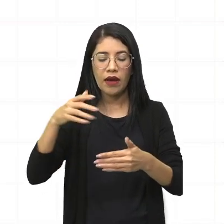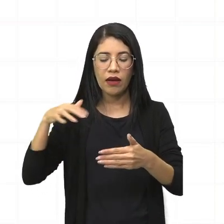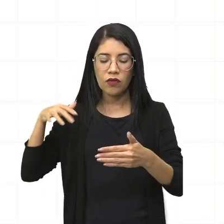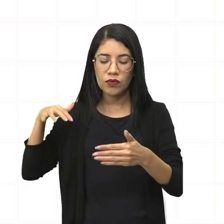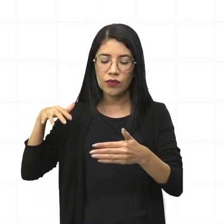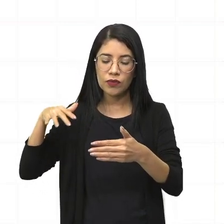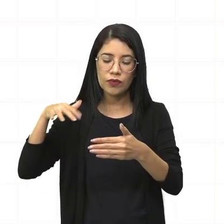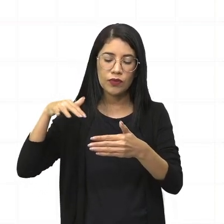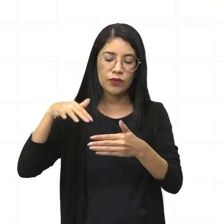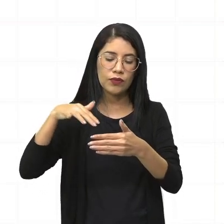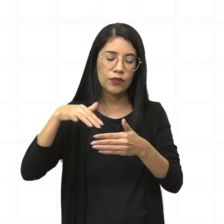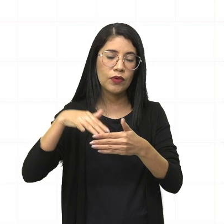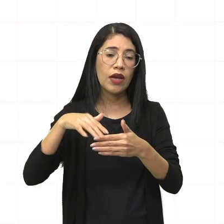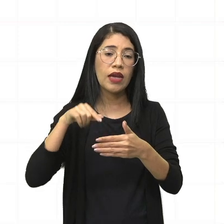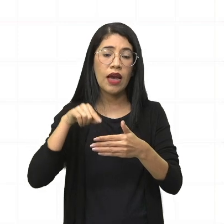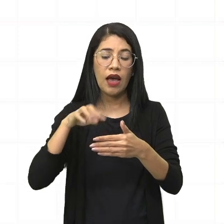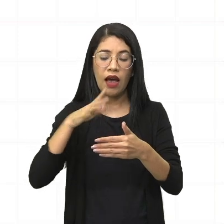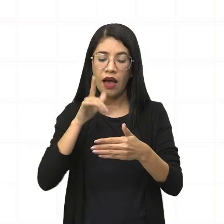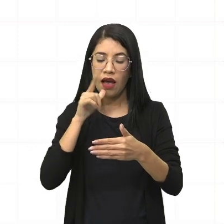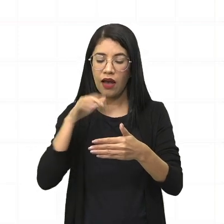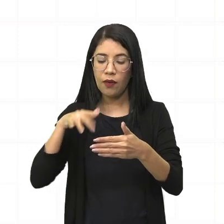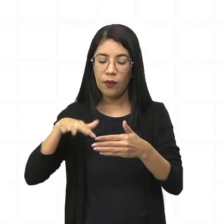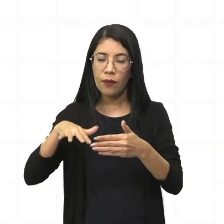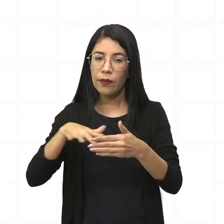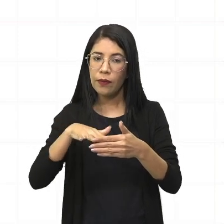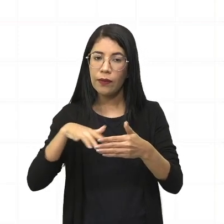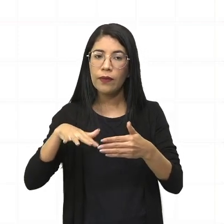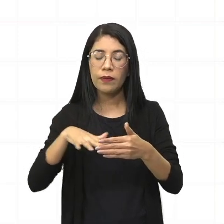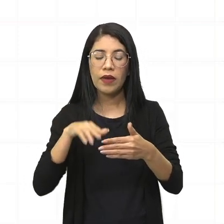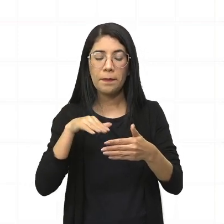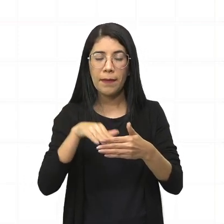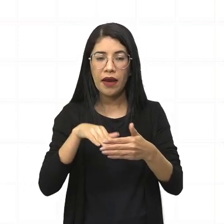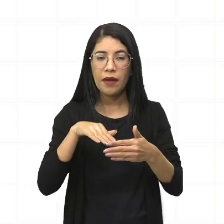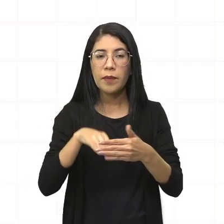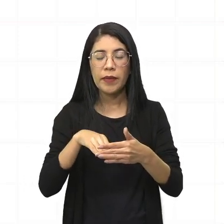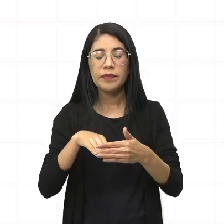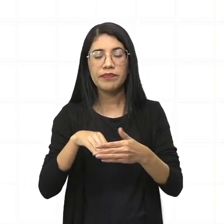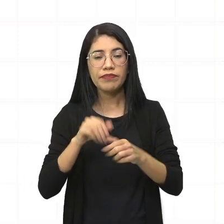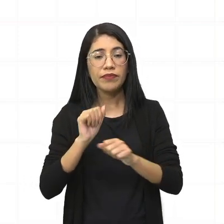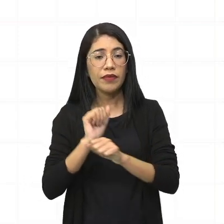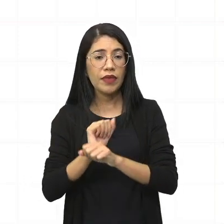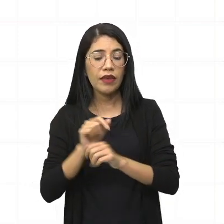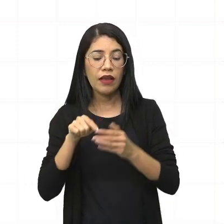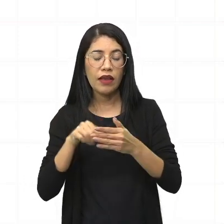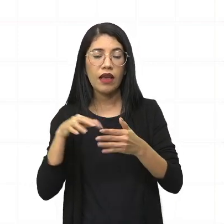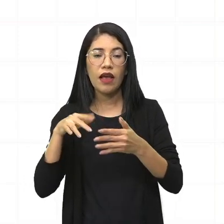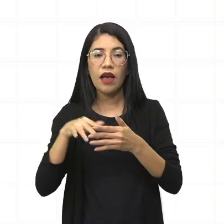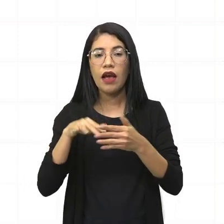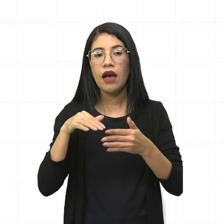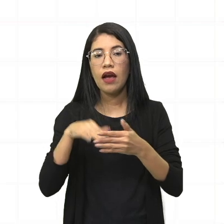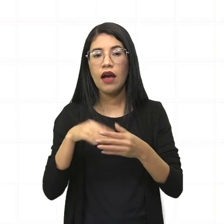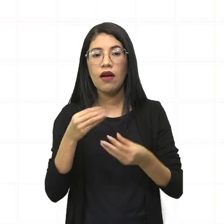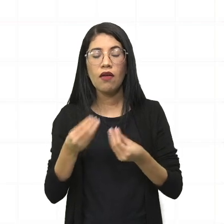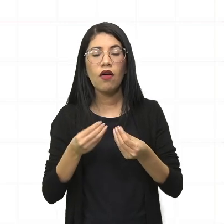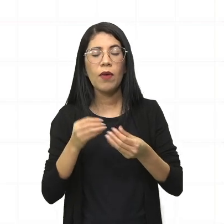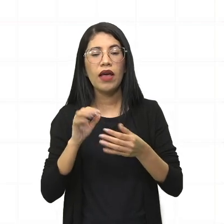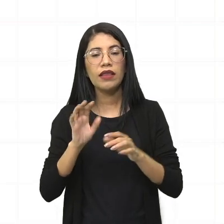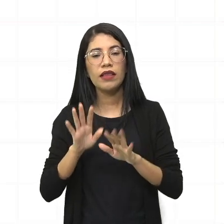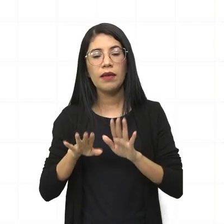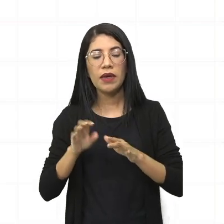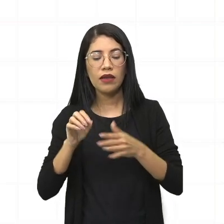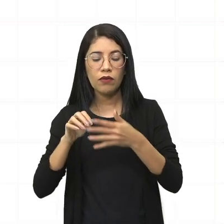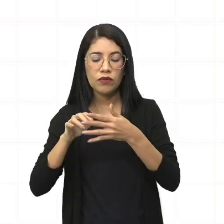barragem. Então, essa água ali que foi armazenada, ela passa a ser armazenada em reservatórios e ela passa a ser liberada